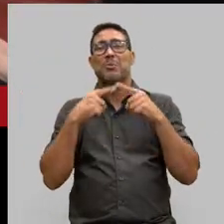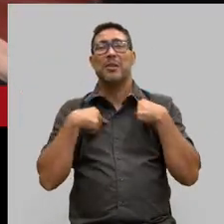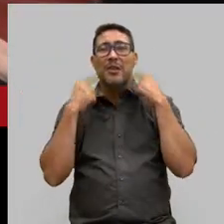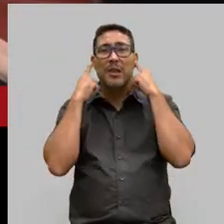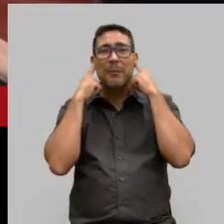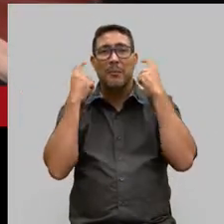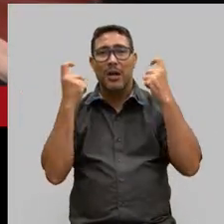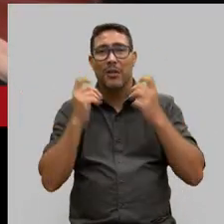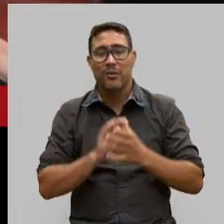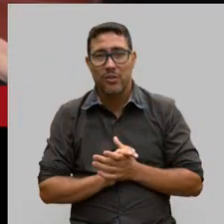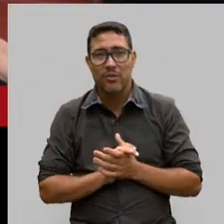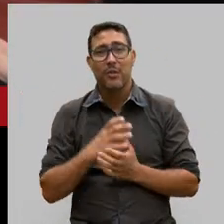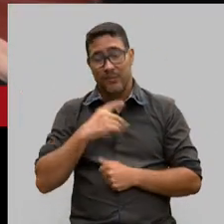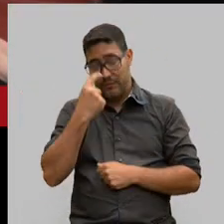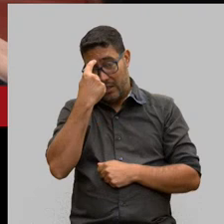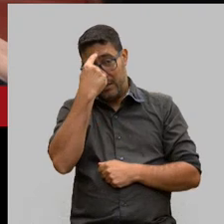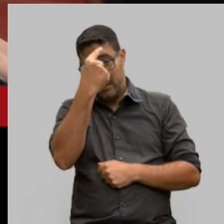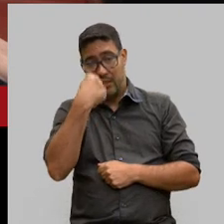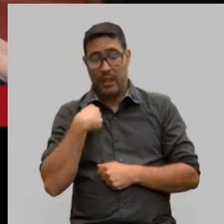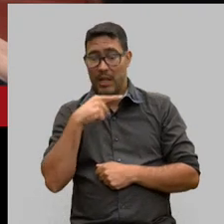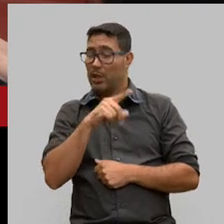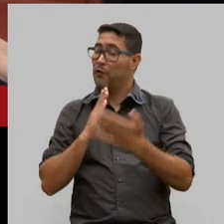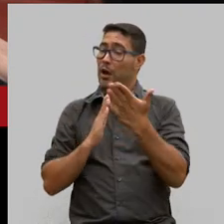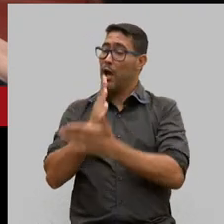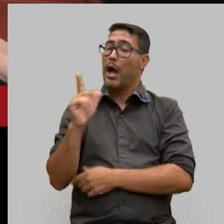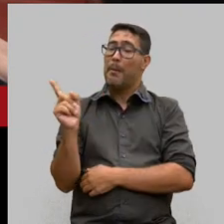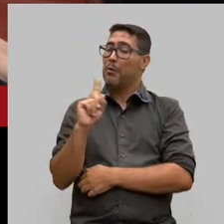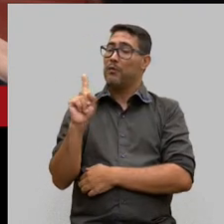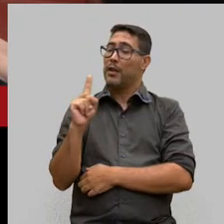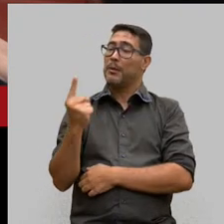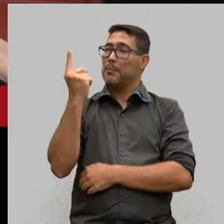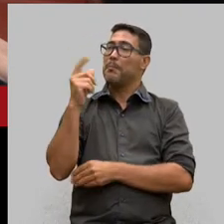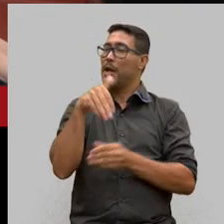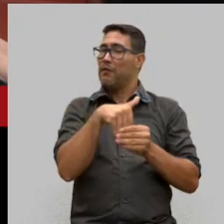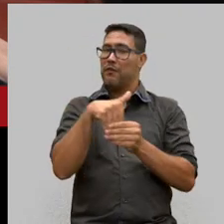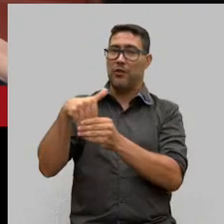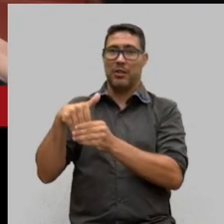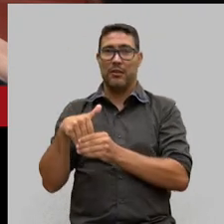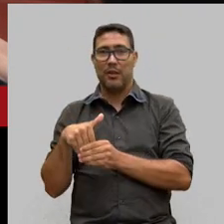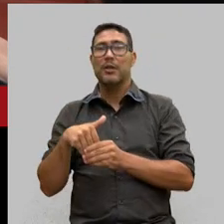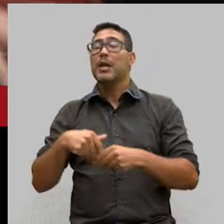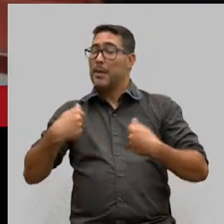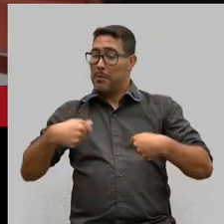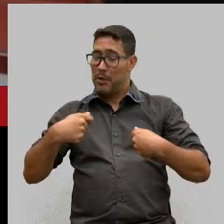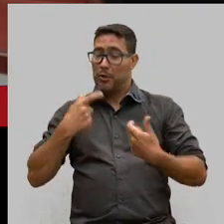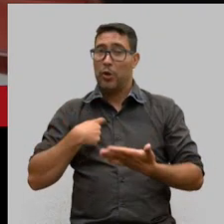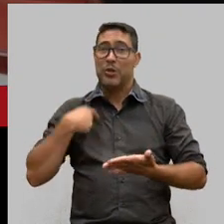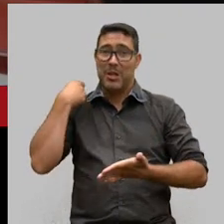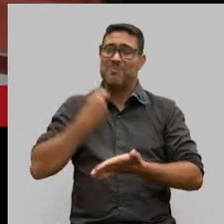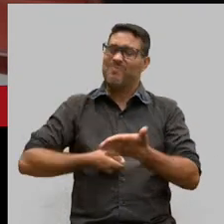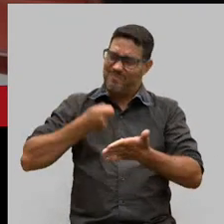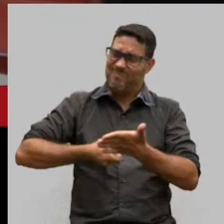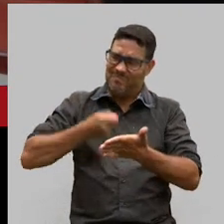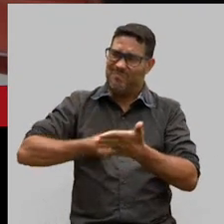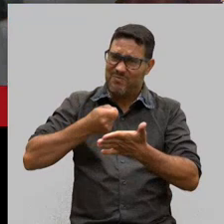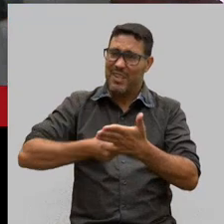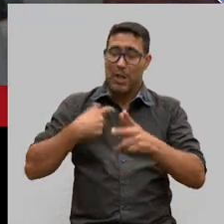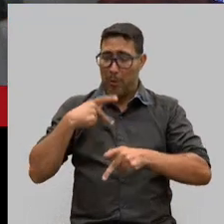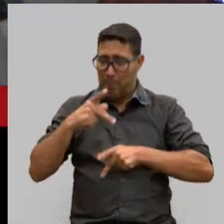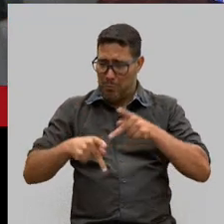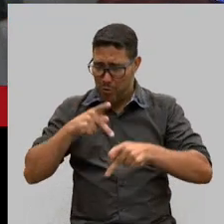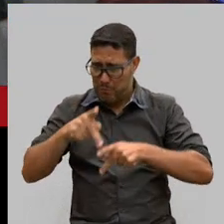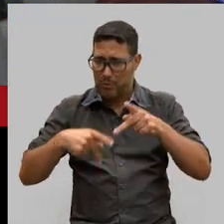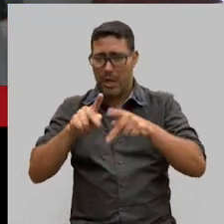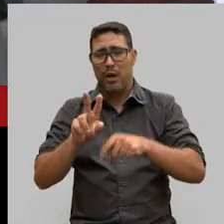ideia o projeto ele não foi aprovado em primeira votação teve que ter uma pressão Popular mesmo através das